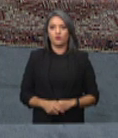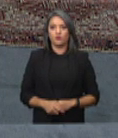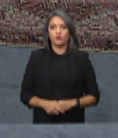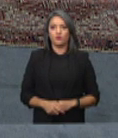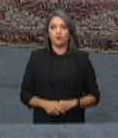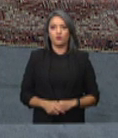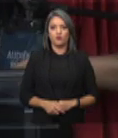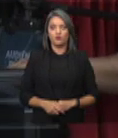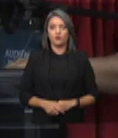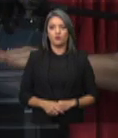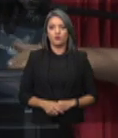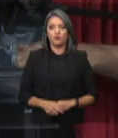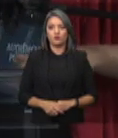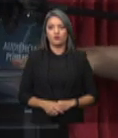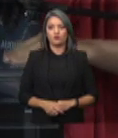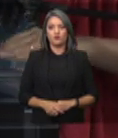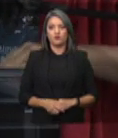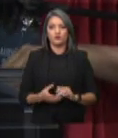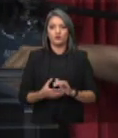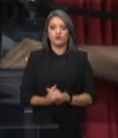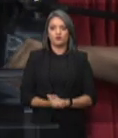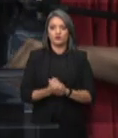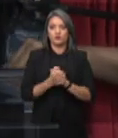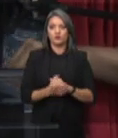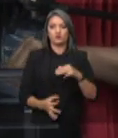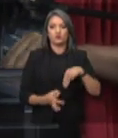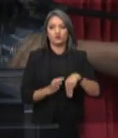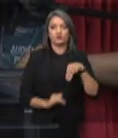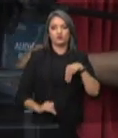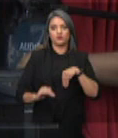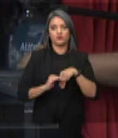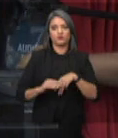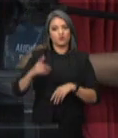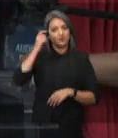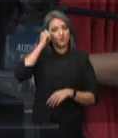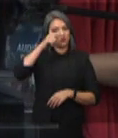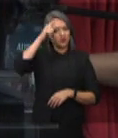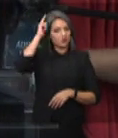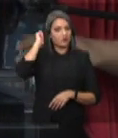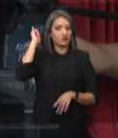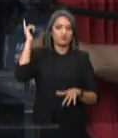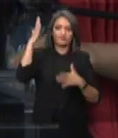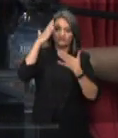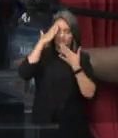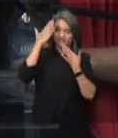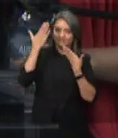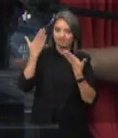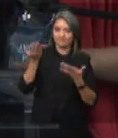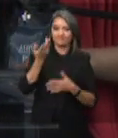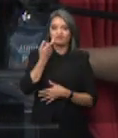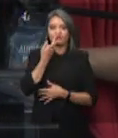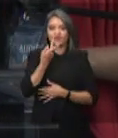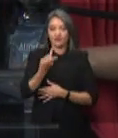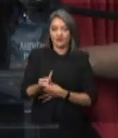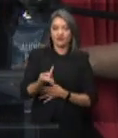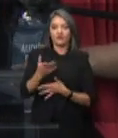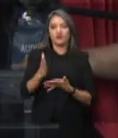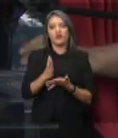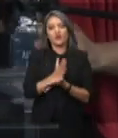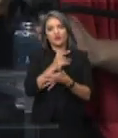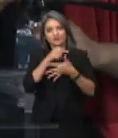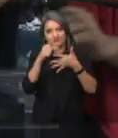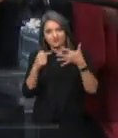excelentíssimo o Ministro Alexandre de Moraes eu agradeço a oportunidade de trazer alguns elementos da minha experiência profissional atuando